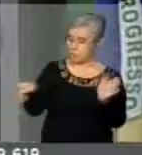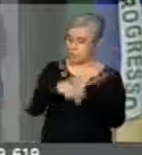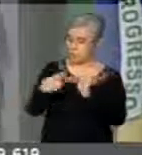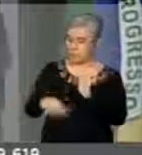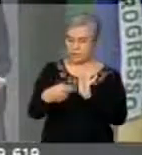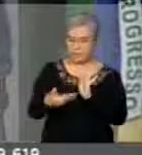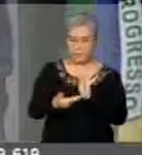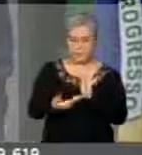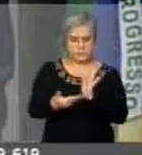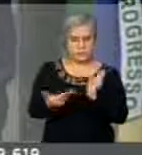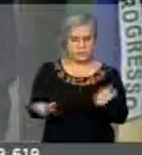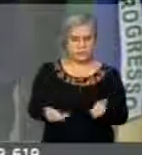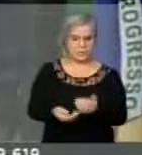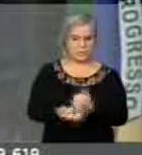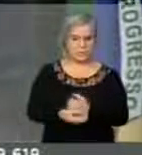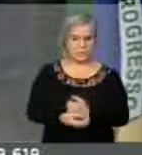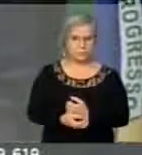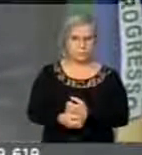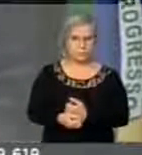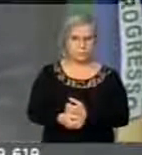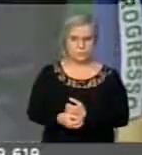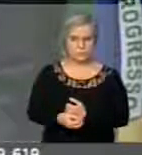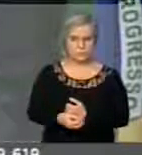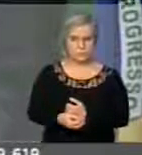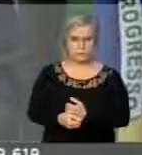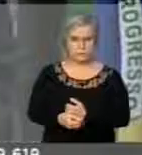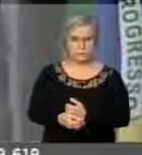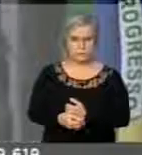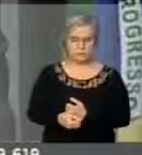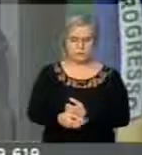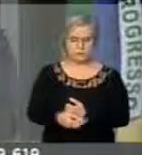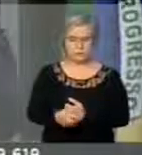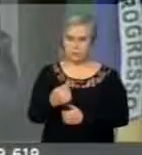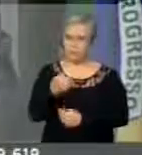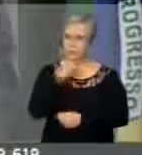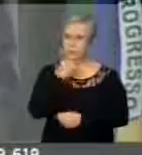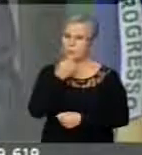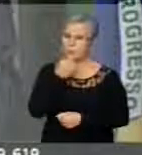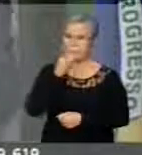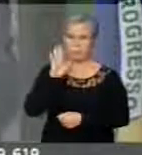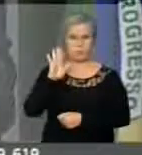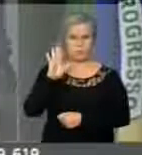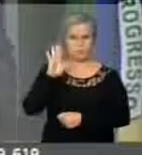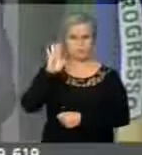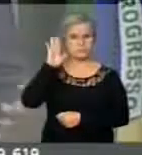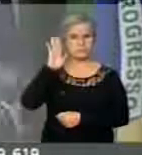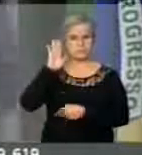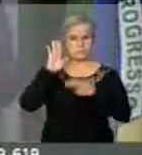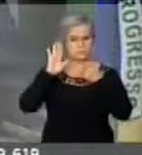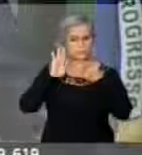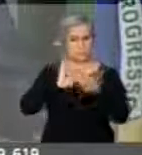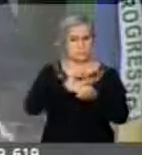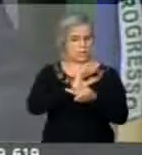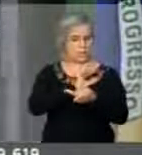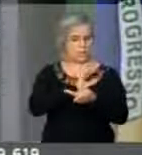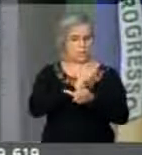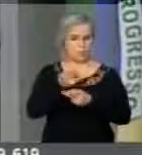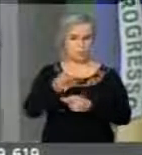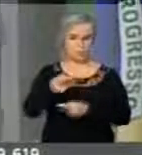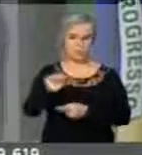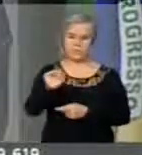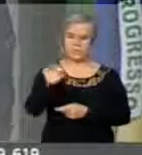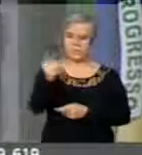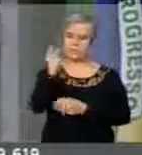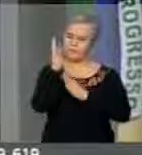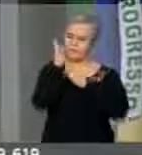Não acredito que ele vai ter coragem. É um homem que jurou amor eterno e fidelidade ao Eduardo